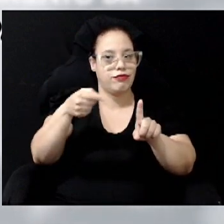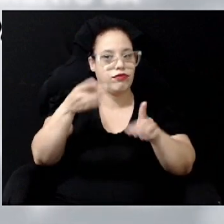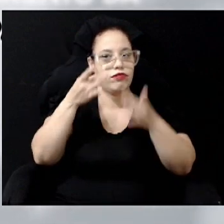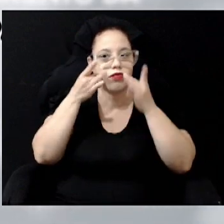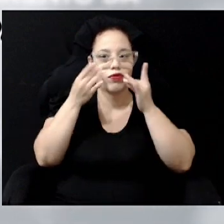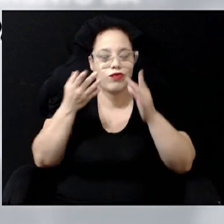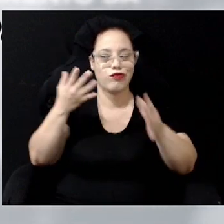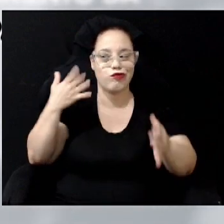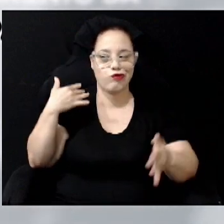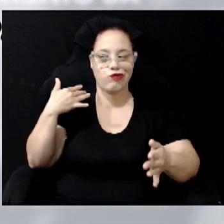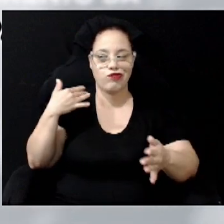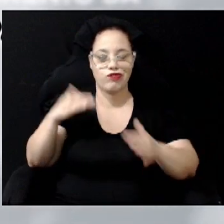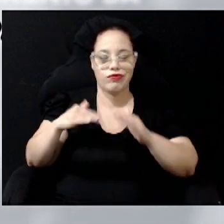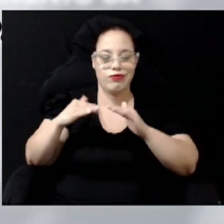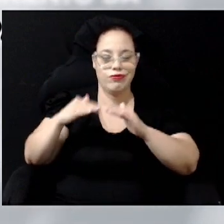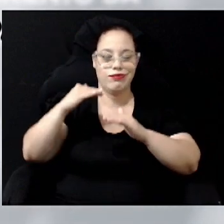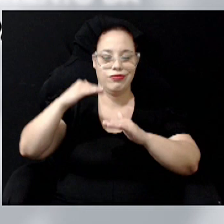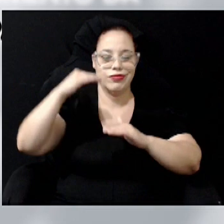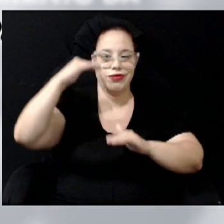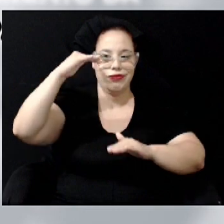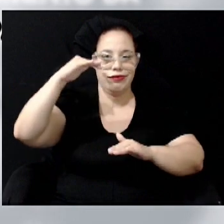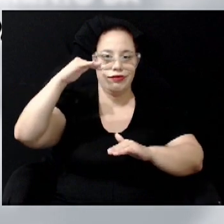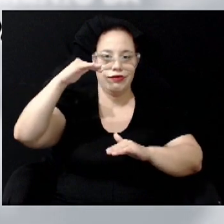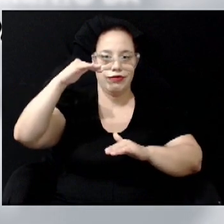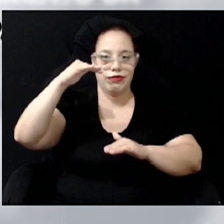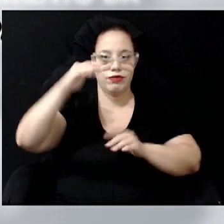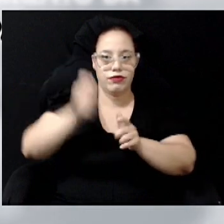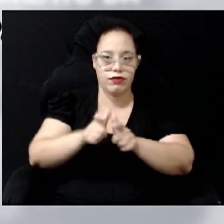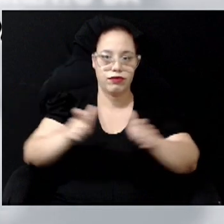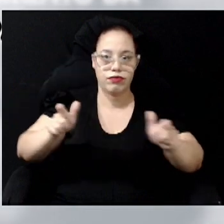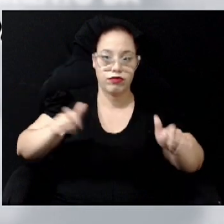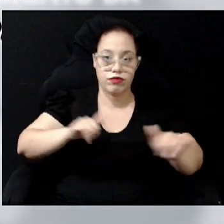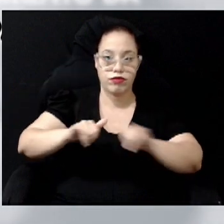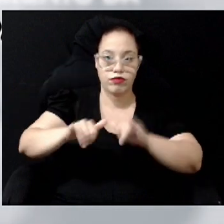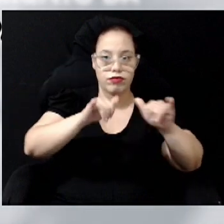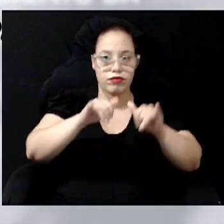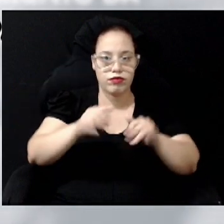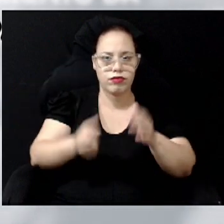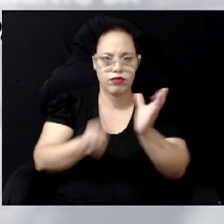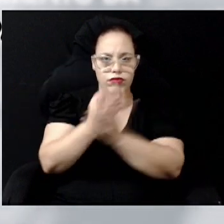trás. Com o desenvolvimento e expansão dos mercados, foi criada